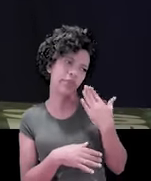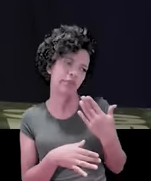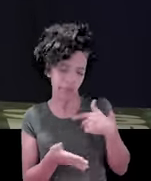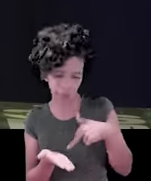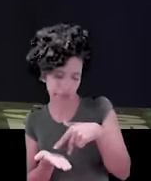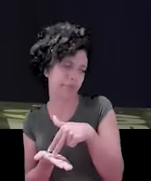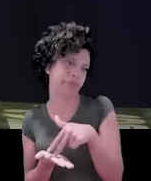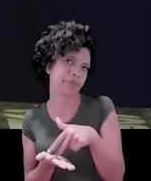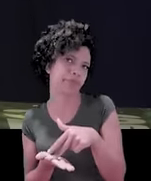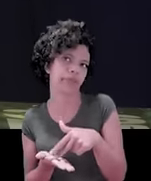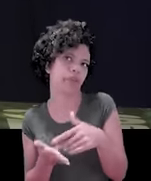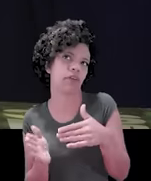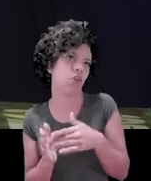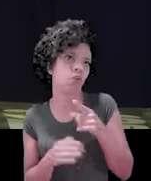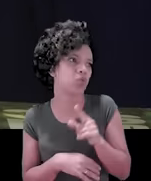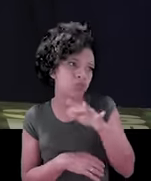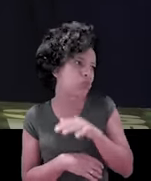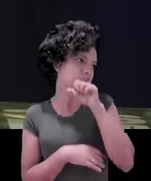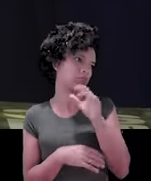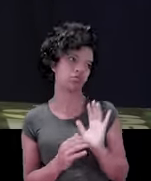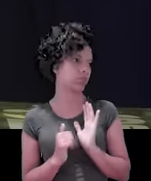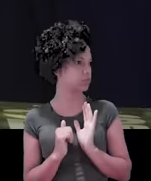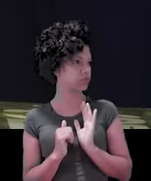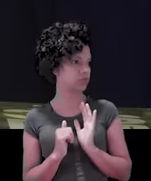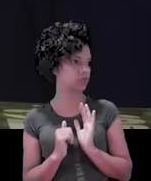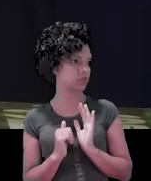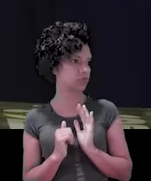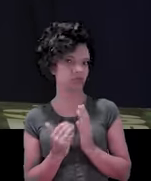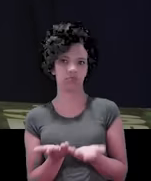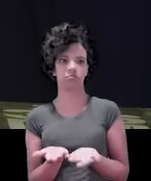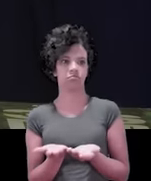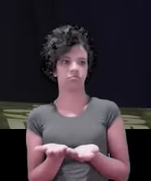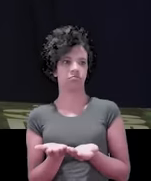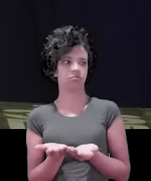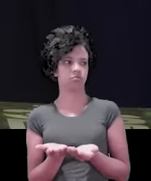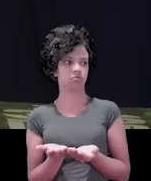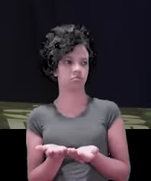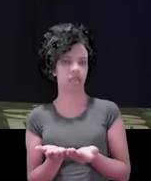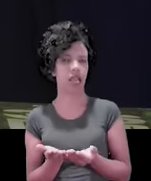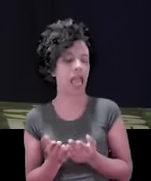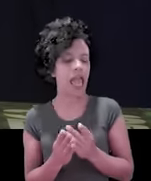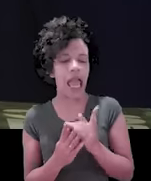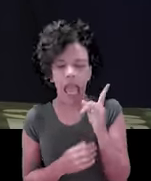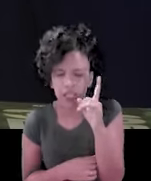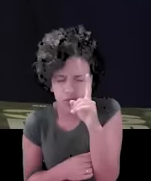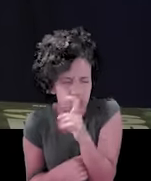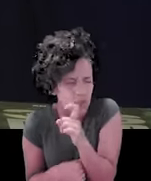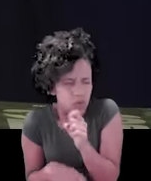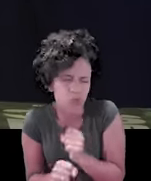quando a câmera um chuveiro Oi tudo de sal